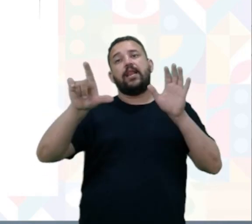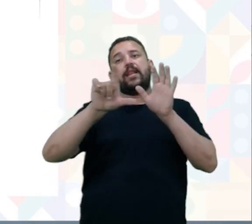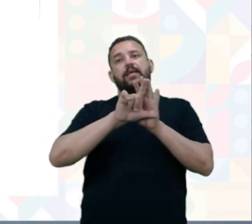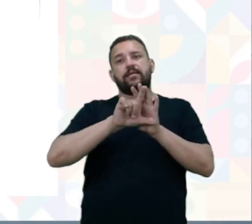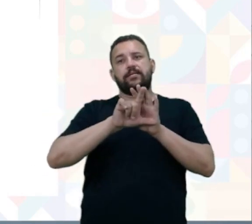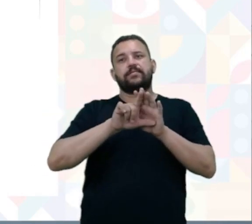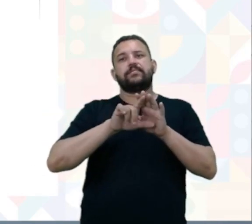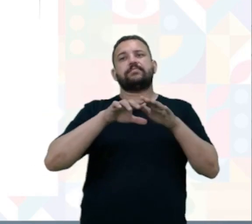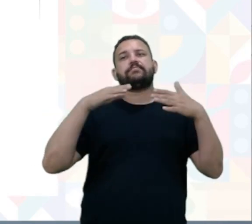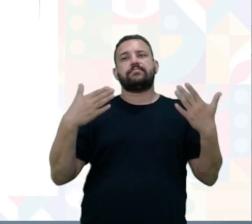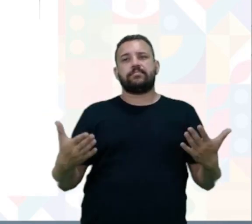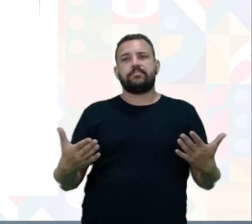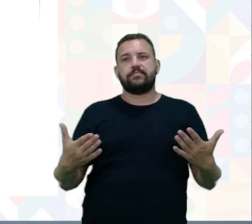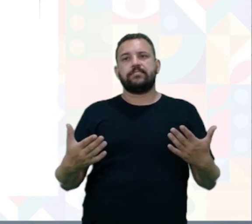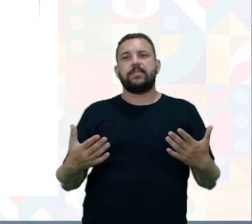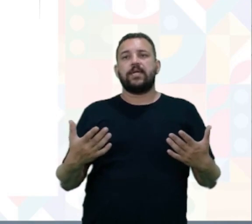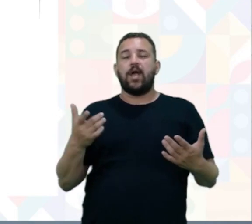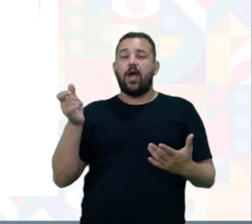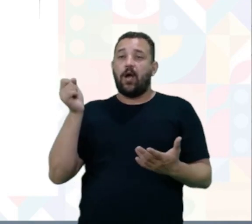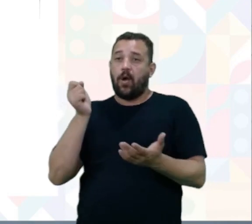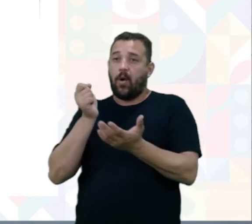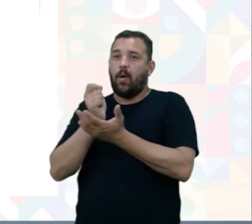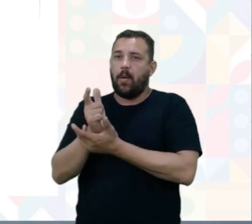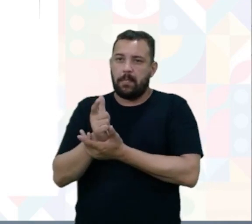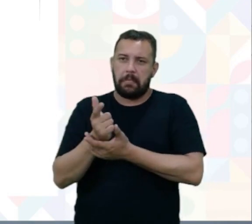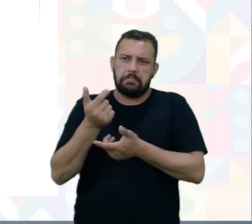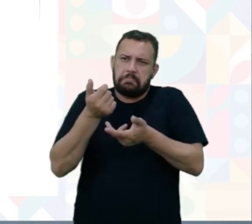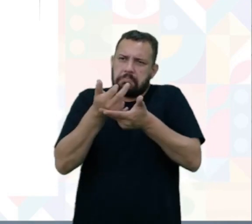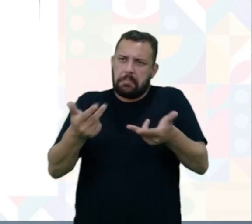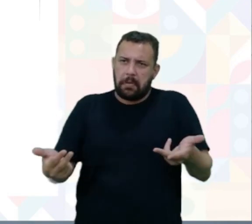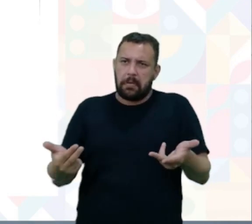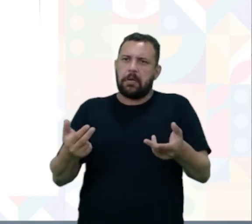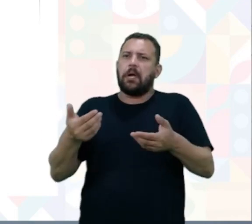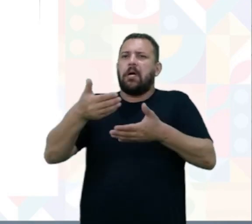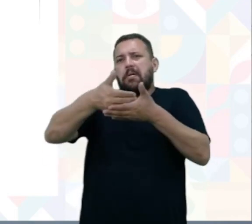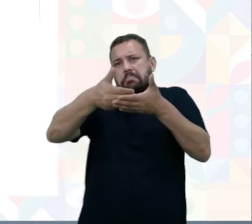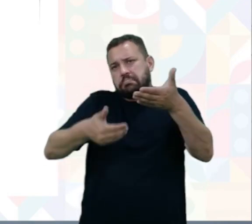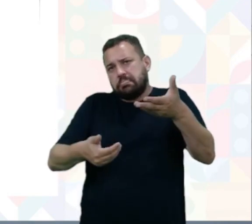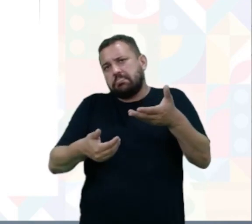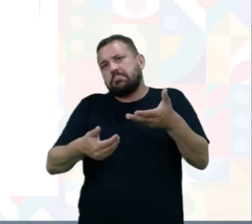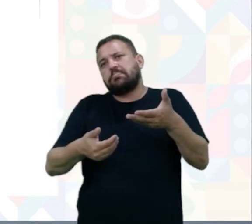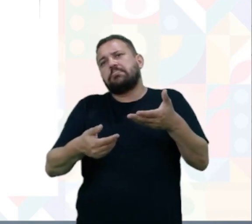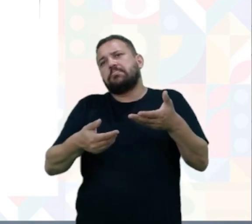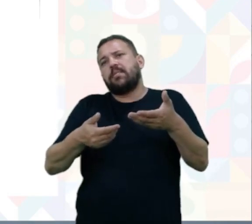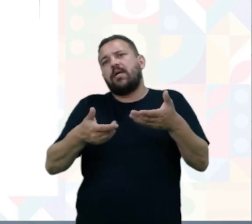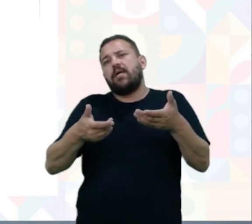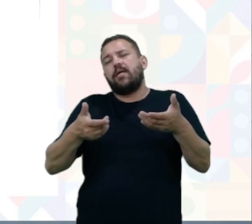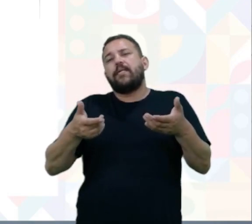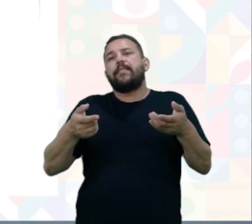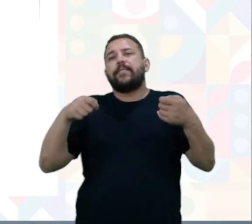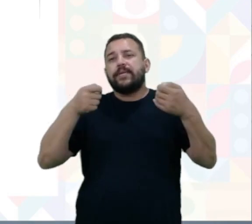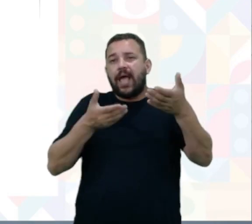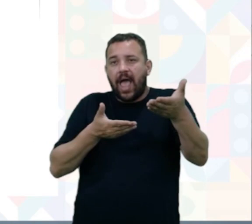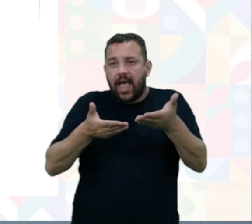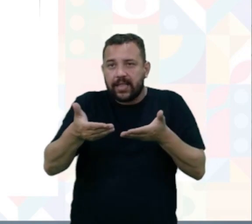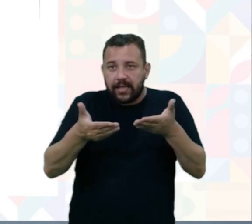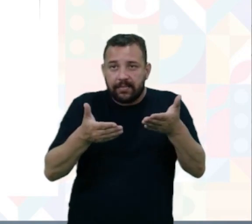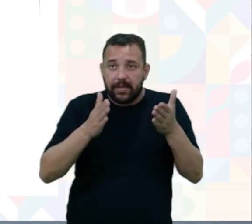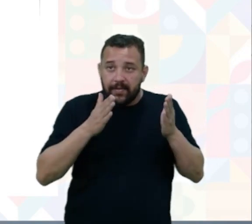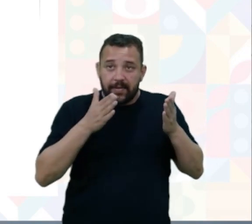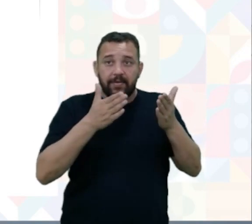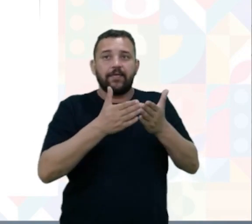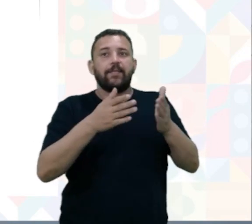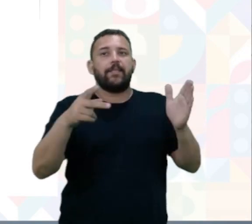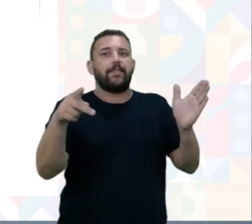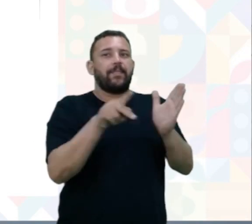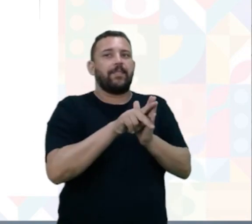ou seja, a aquisição de bens ou a contratação de serviços deve atender